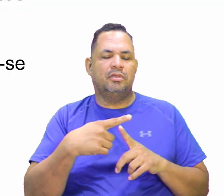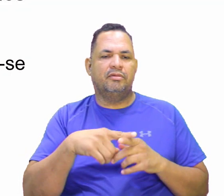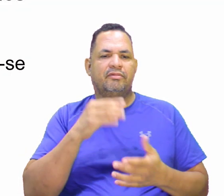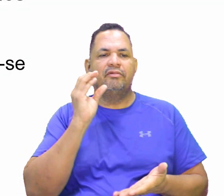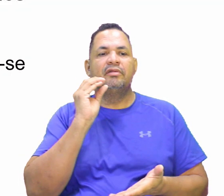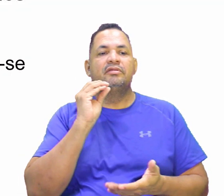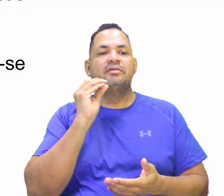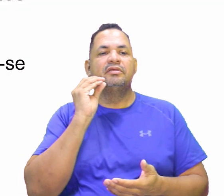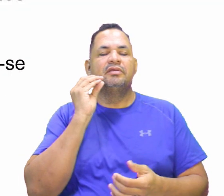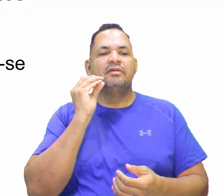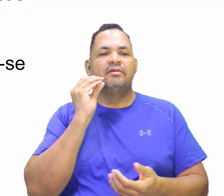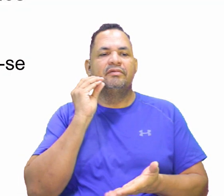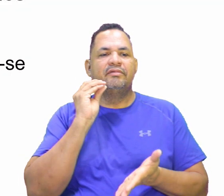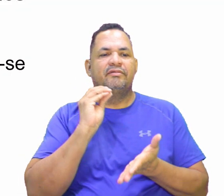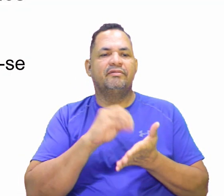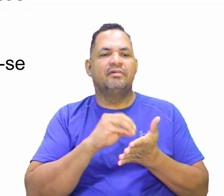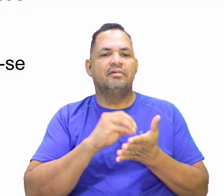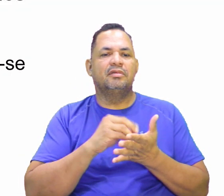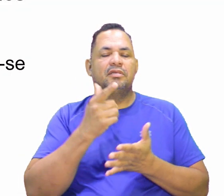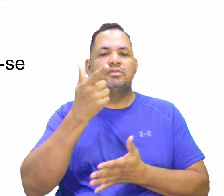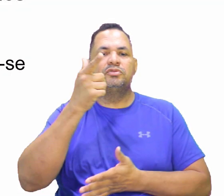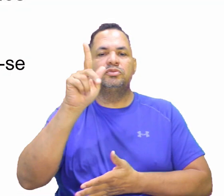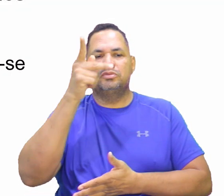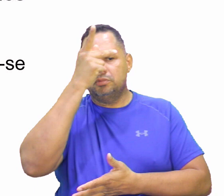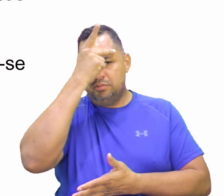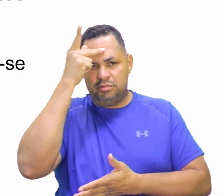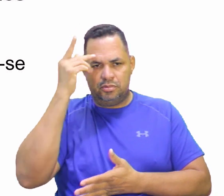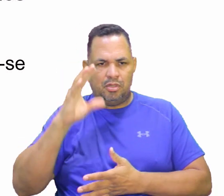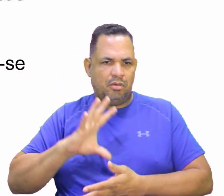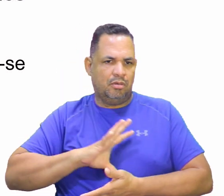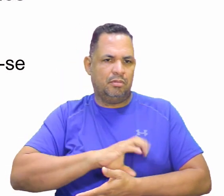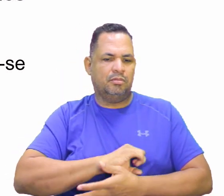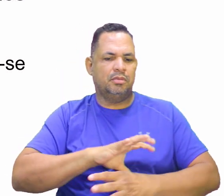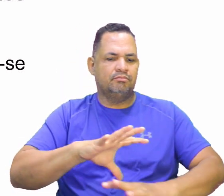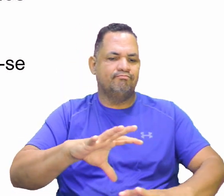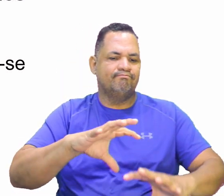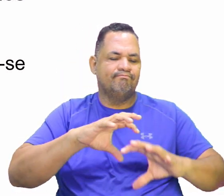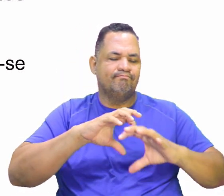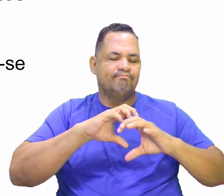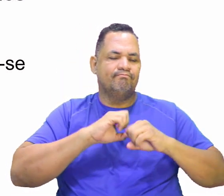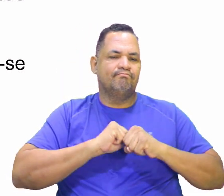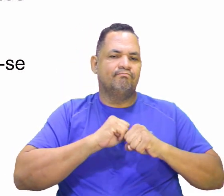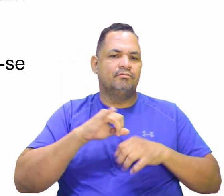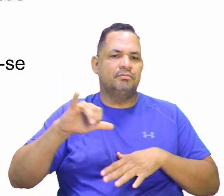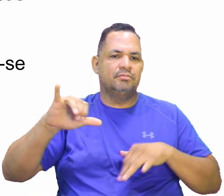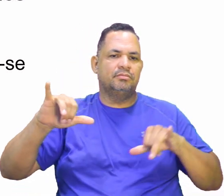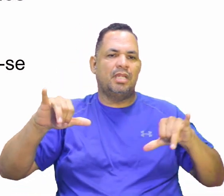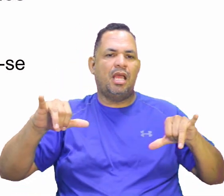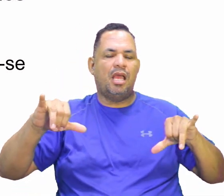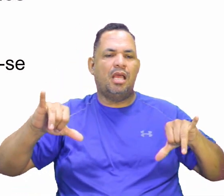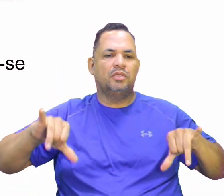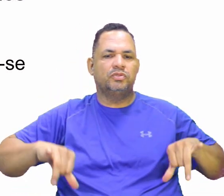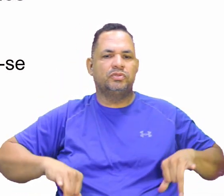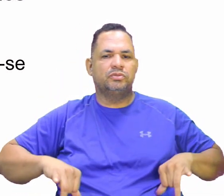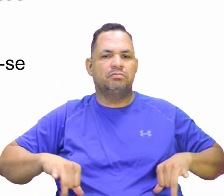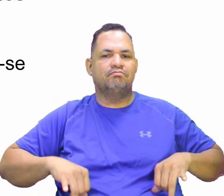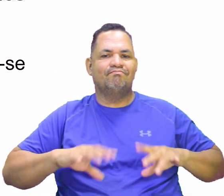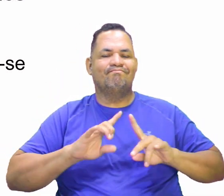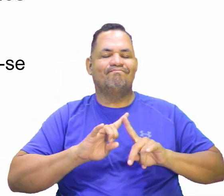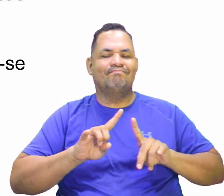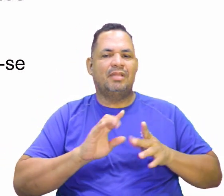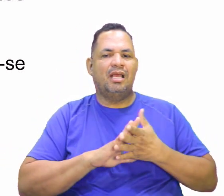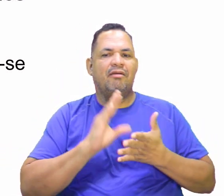outros. O amor pode absorver muitos sofrimentos, menos a falta de respeito a si